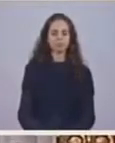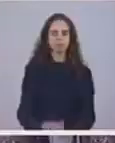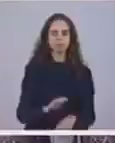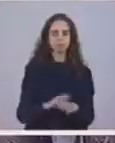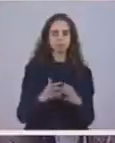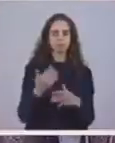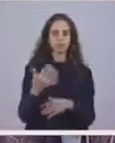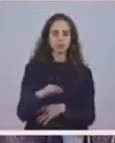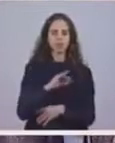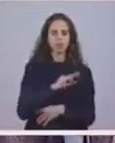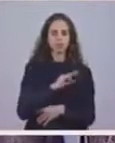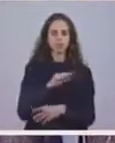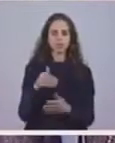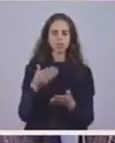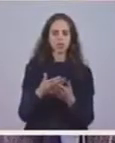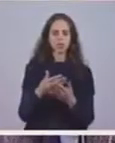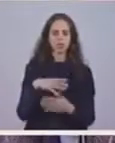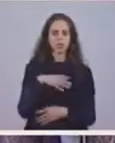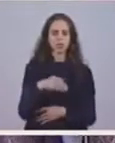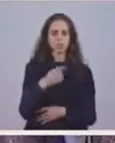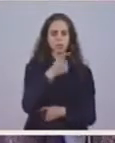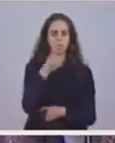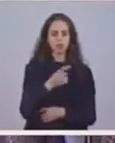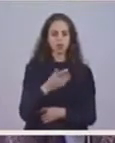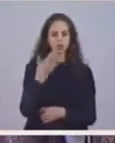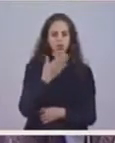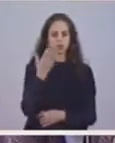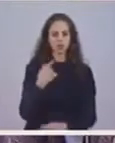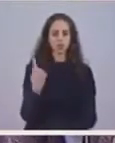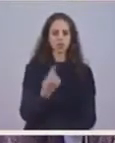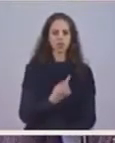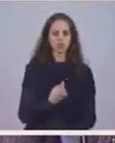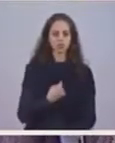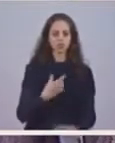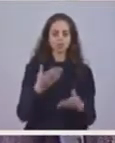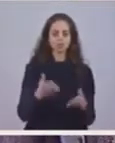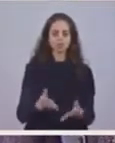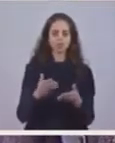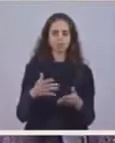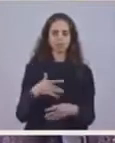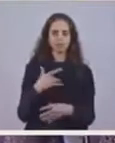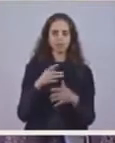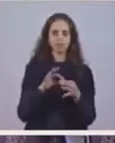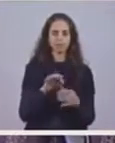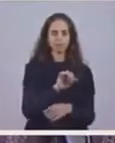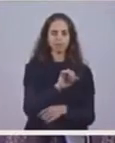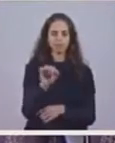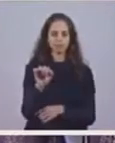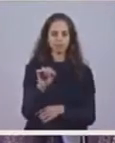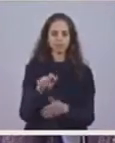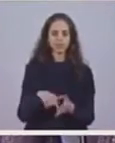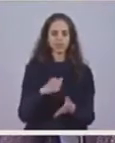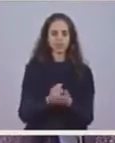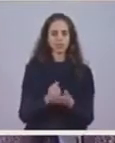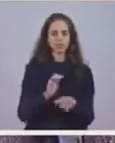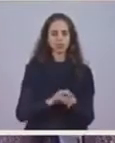Livrai-nos de todo o mal, Senhor, e dai ao mundo a paz em nossos dias, para que, ajudados pela vossa misericórdia,